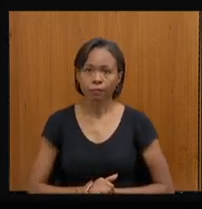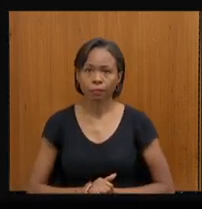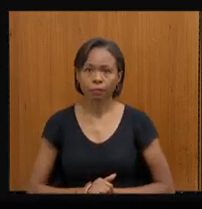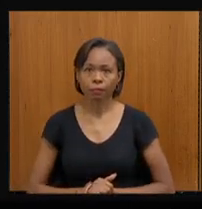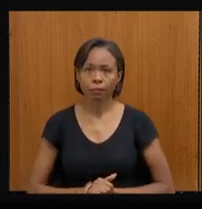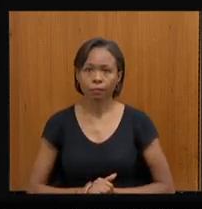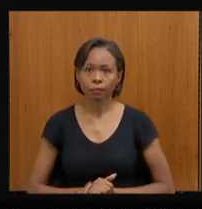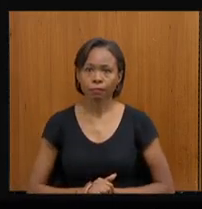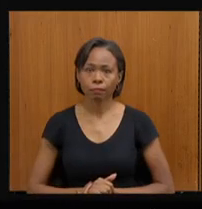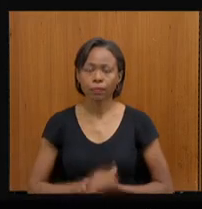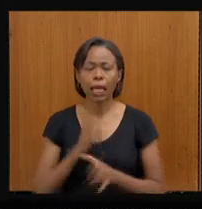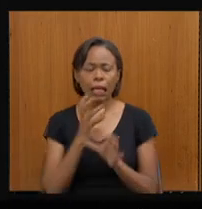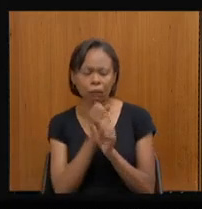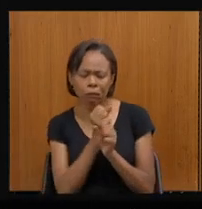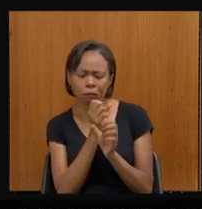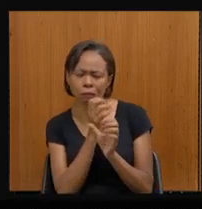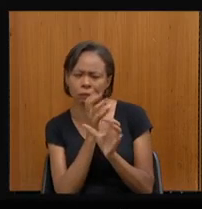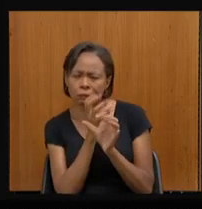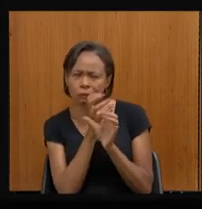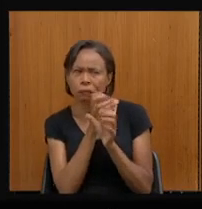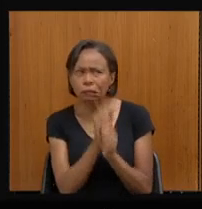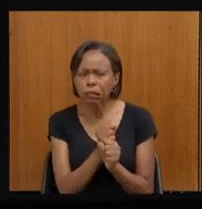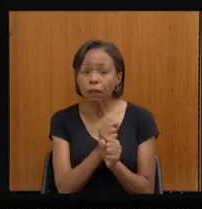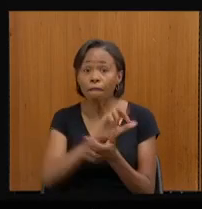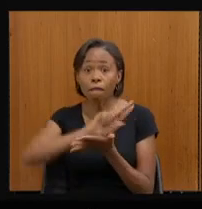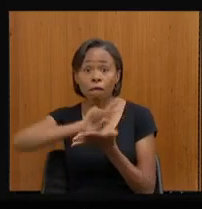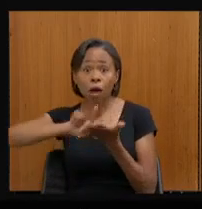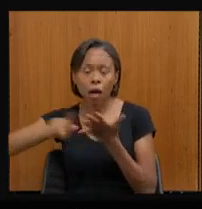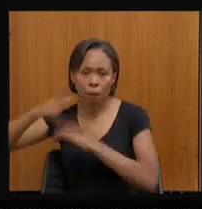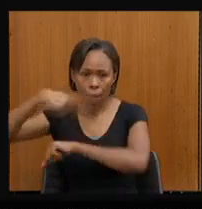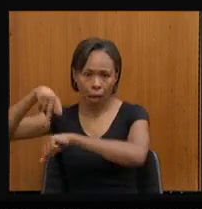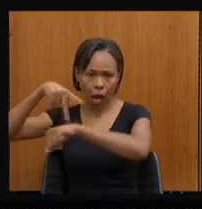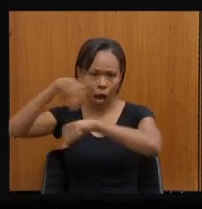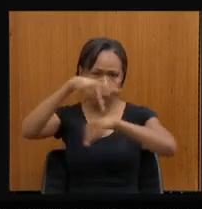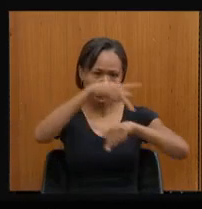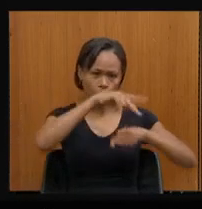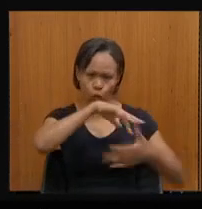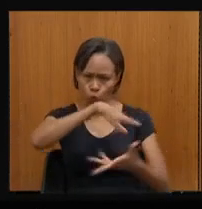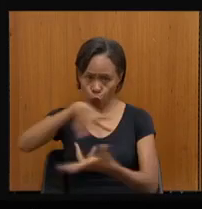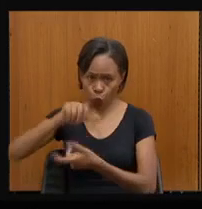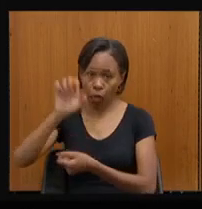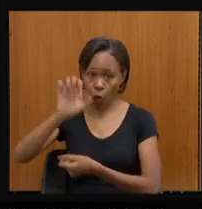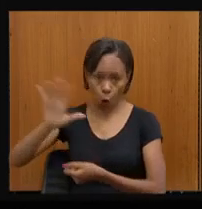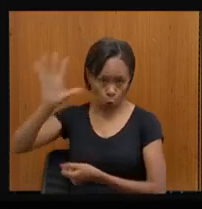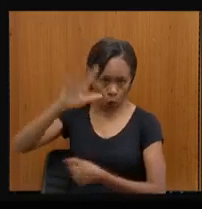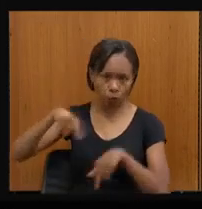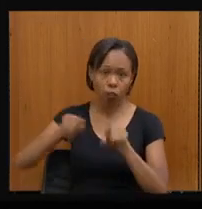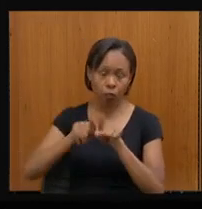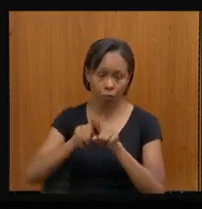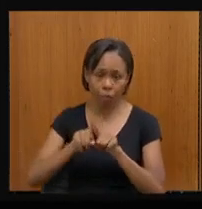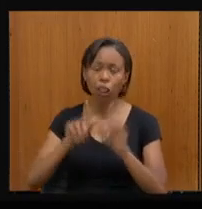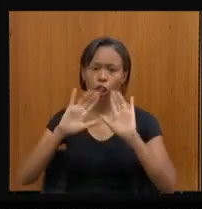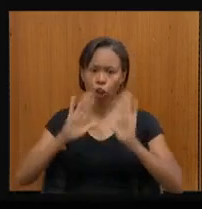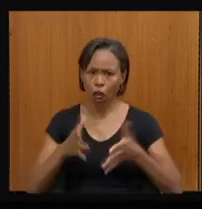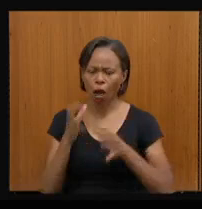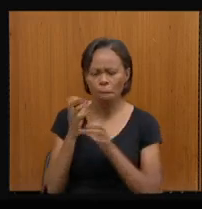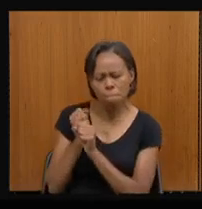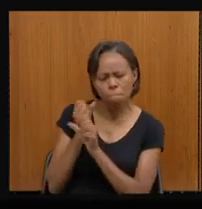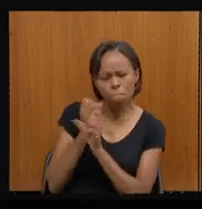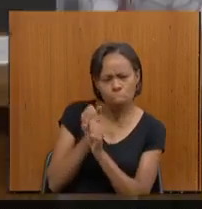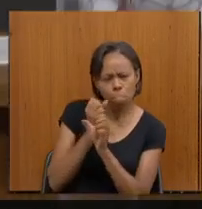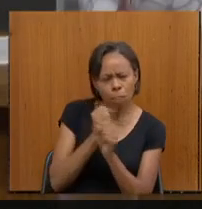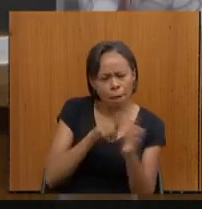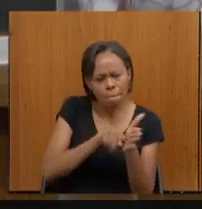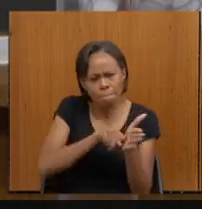e esse cálculo vários países na Europa ou no mundo inteiro estão fazendo então vários países estão